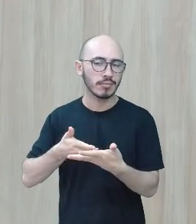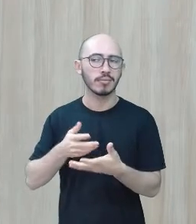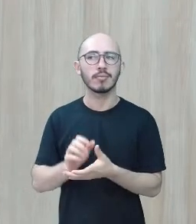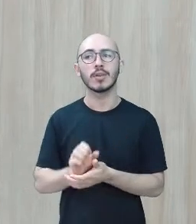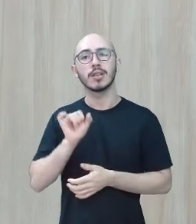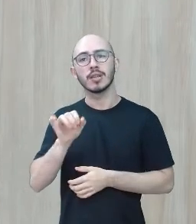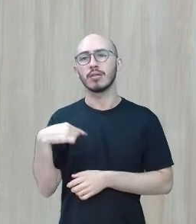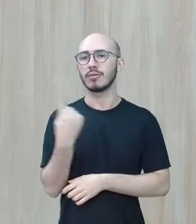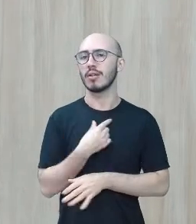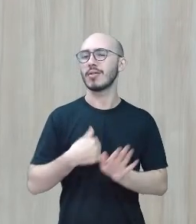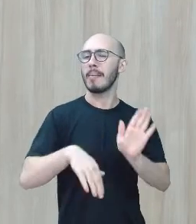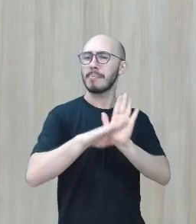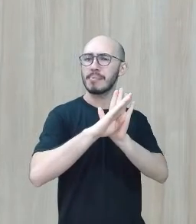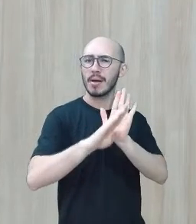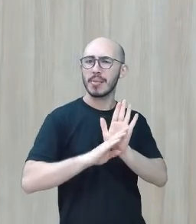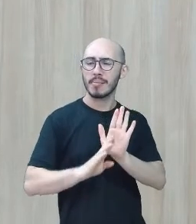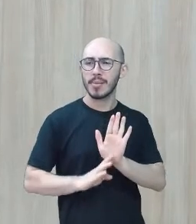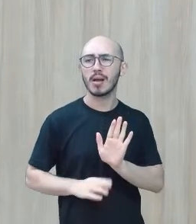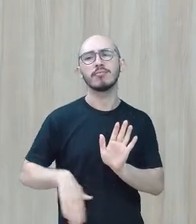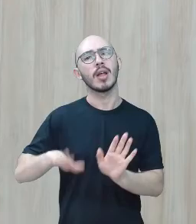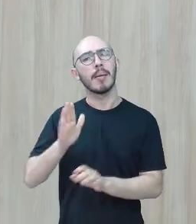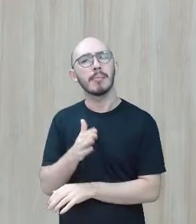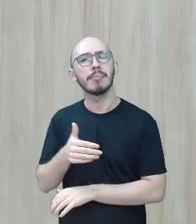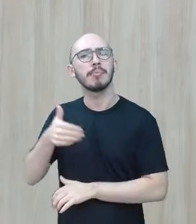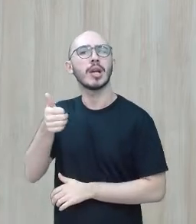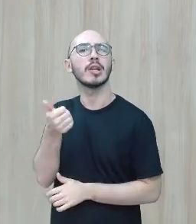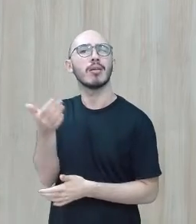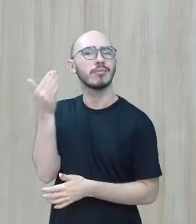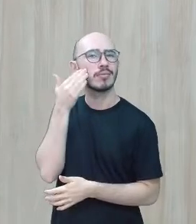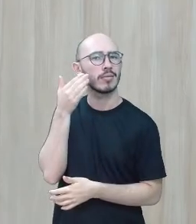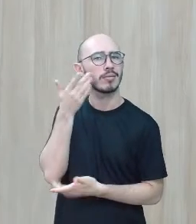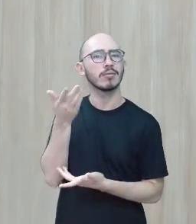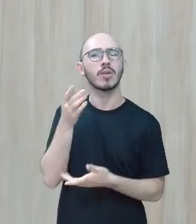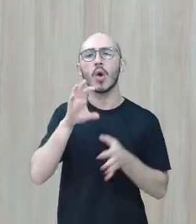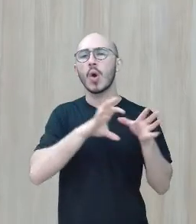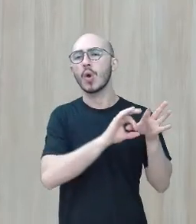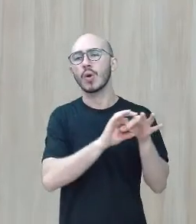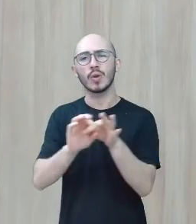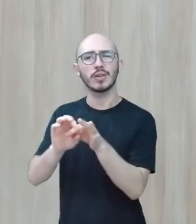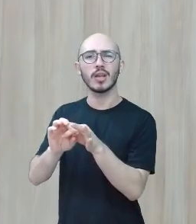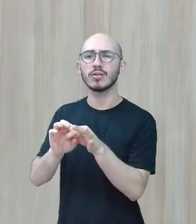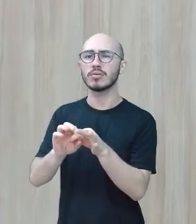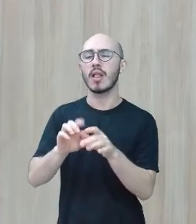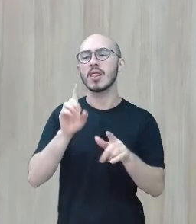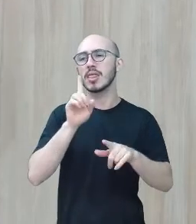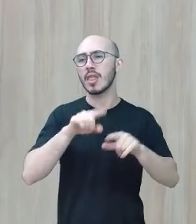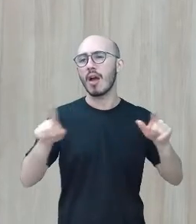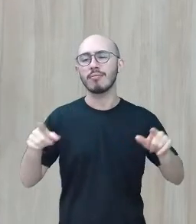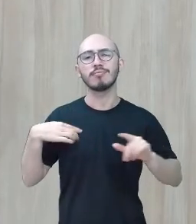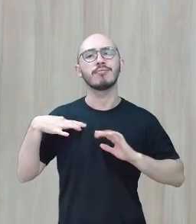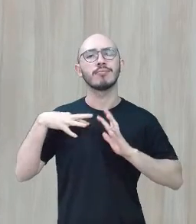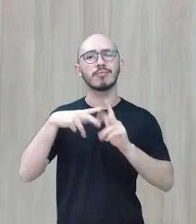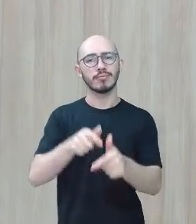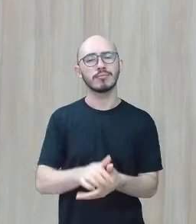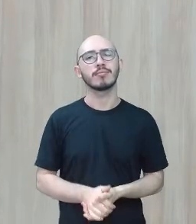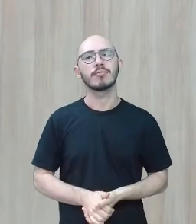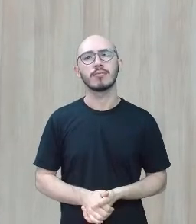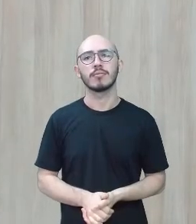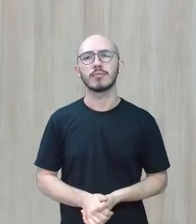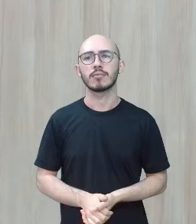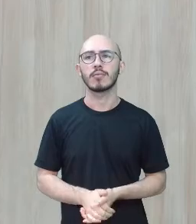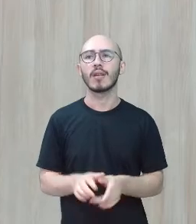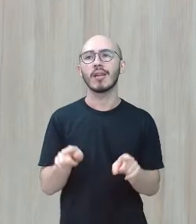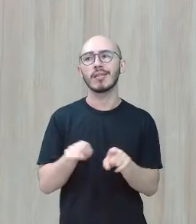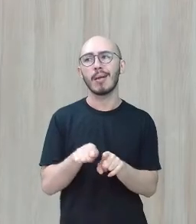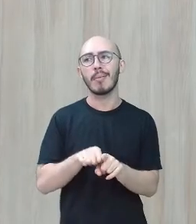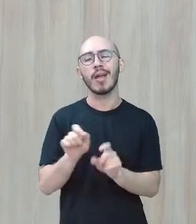gente pode circular em diversos meios, né? Em diversos contextos sociolinguísticos. E o que é que a gente tem? A gente tem o